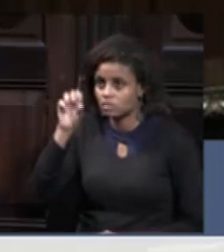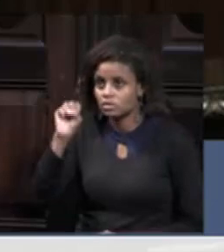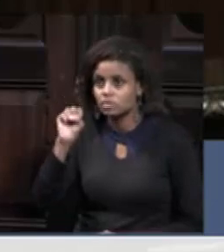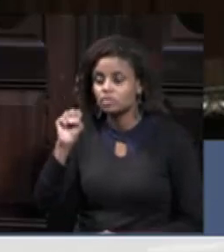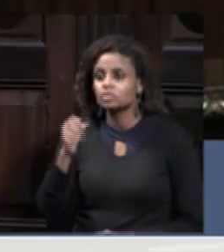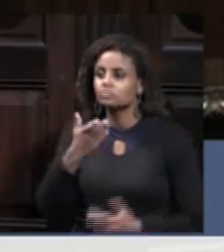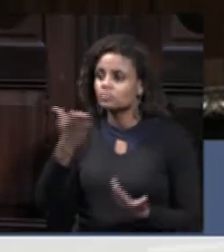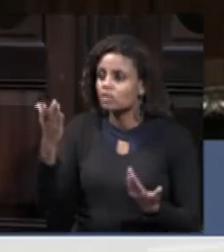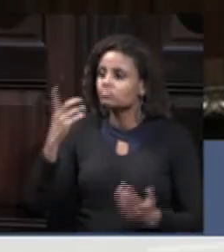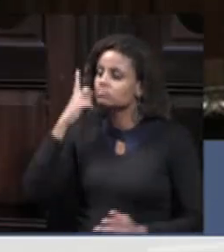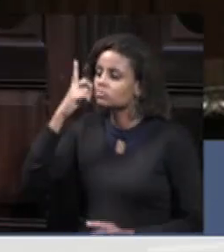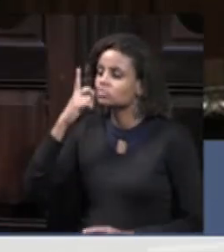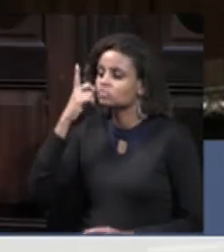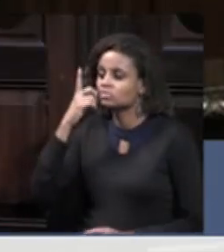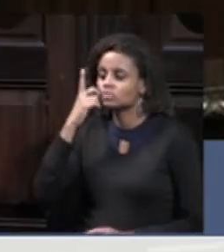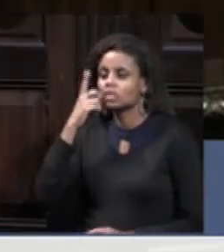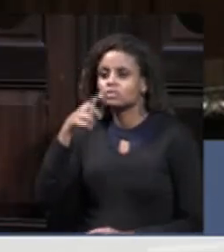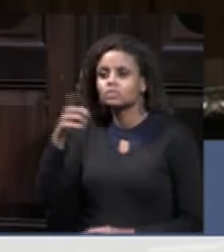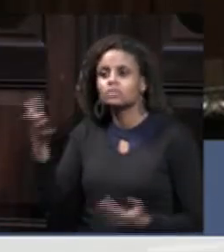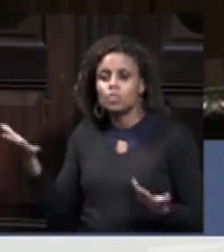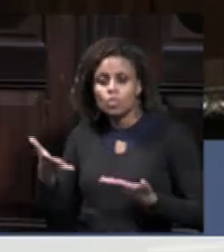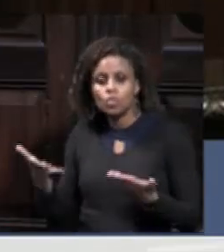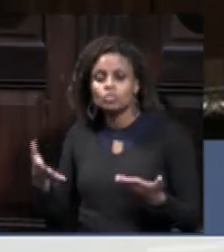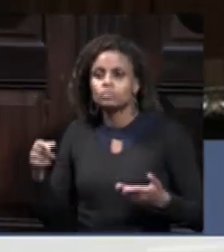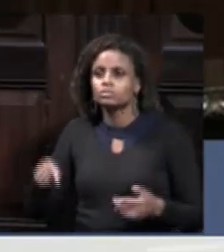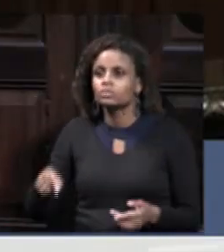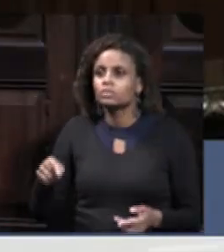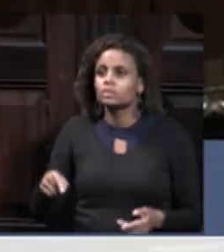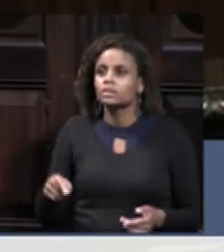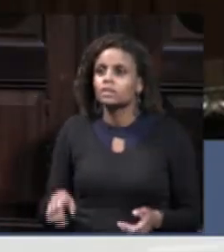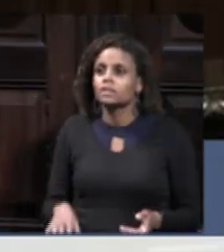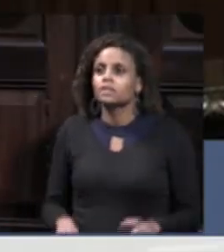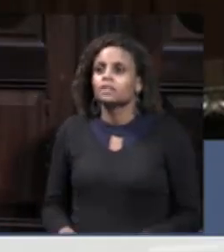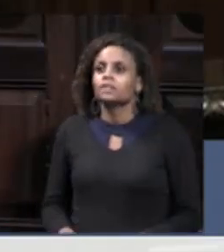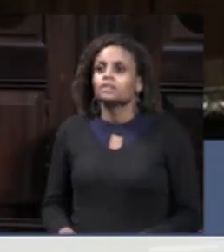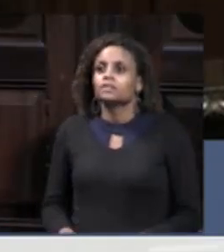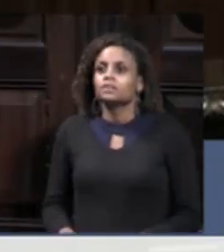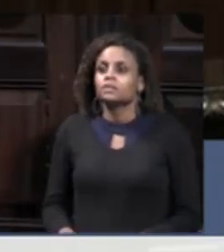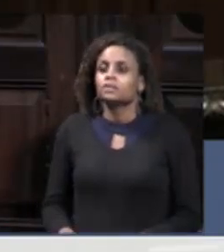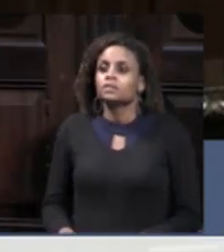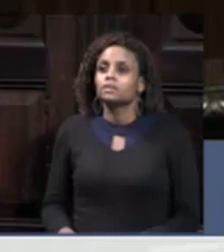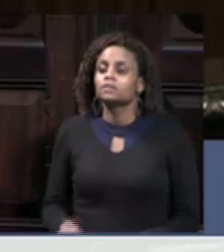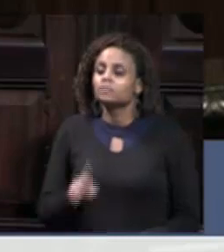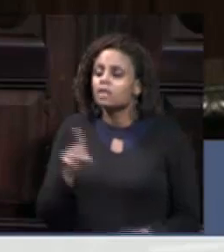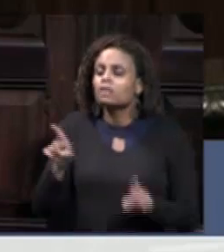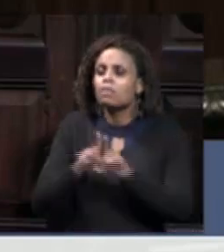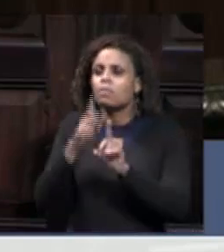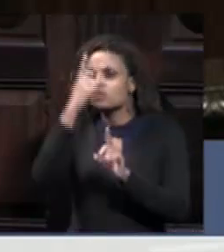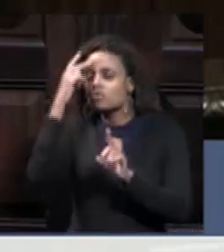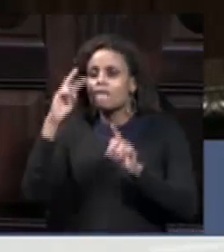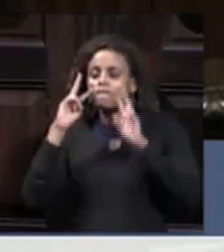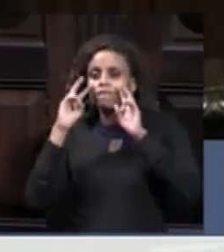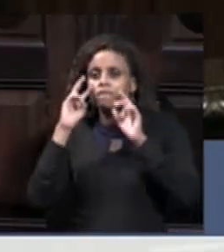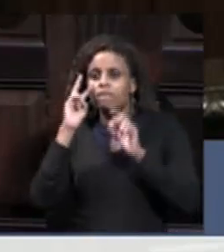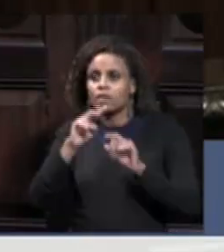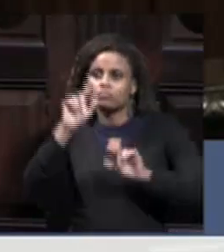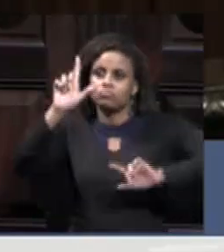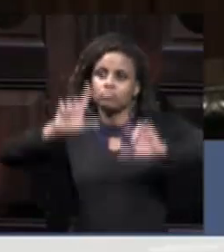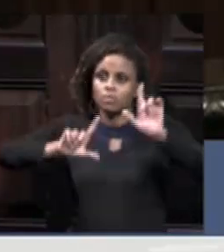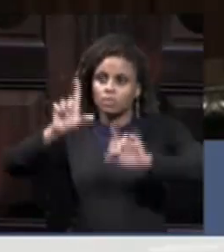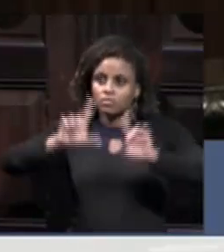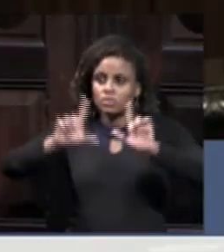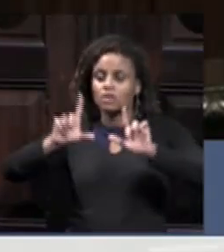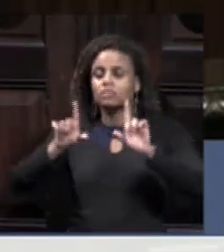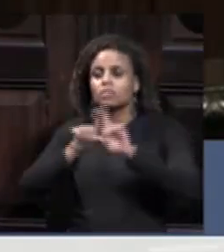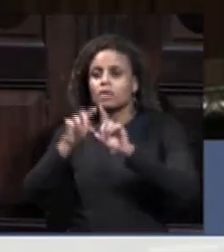senhores deputados ainda presentes, cidadãos que nos assistem pela TV Alerge, nos seguem pelas